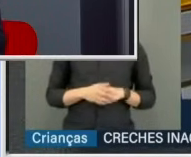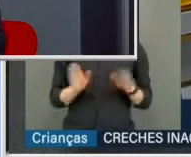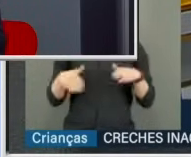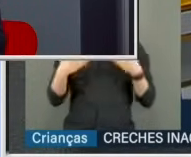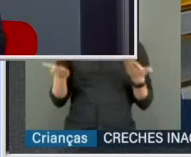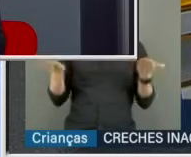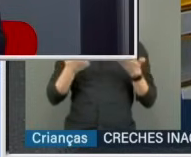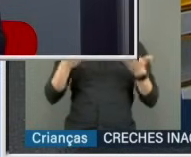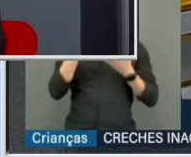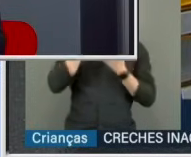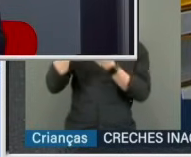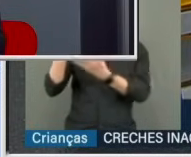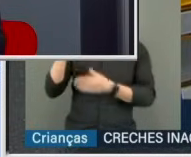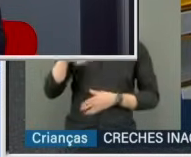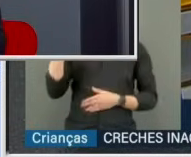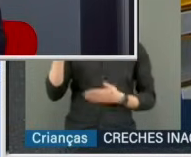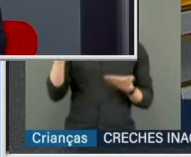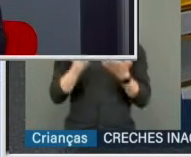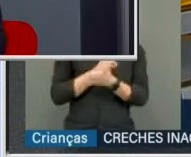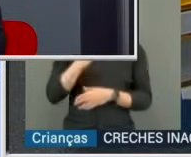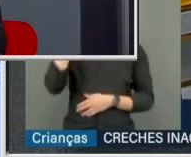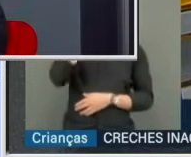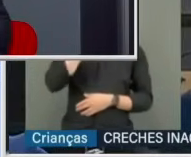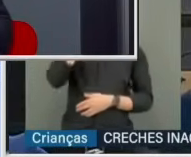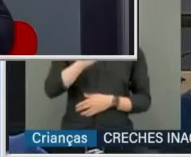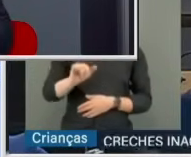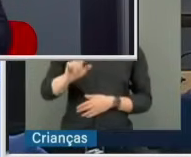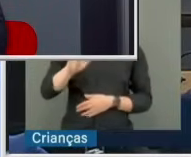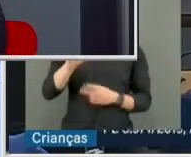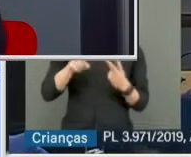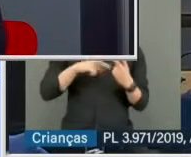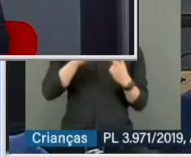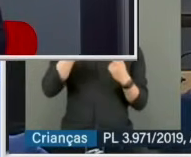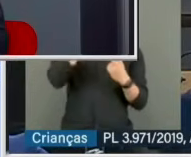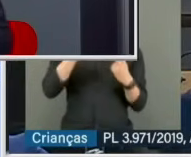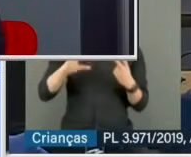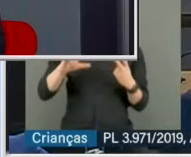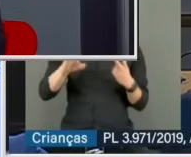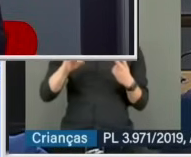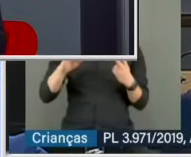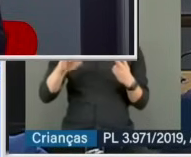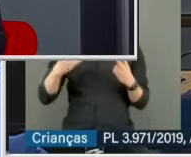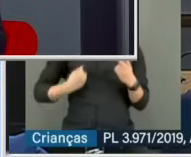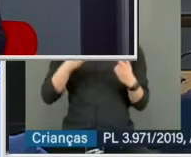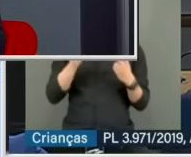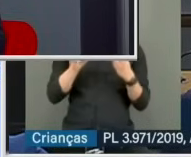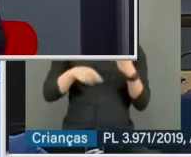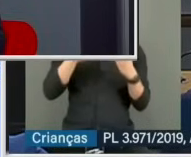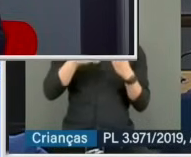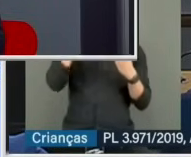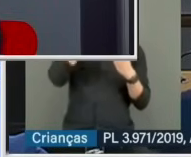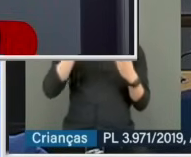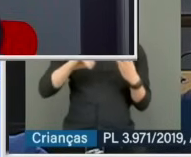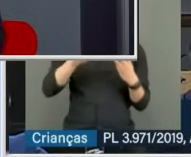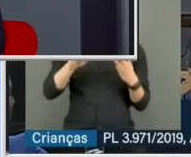despreparado, confundindo o nome de general presidente da época da ditadura. Você tem aí